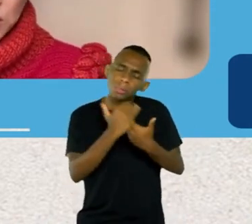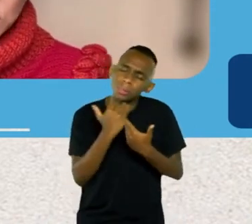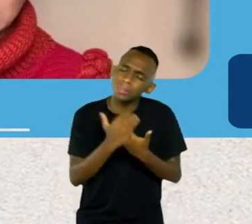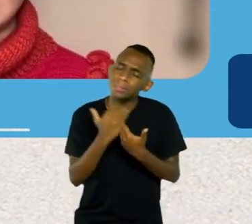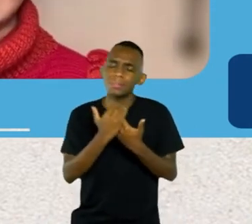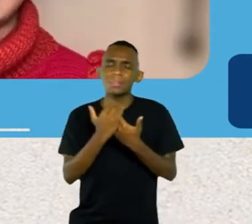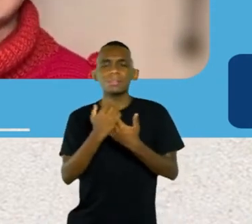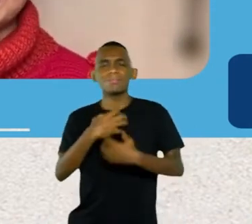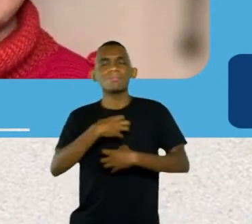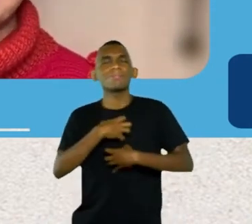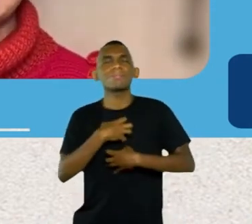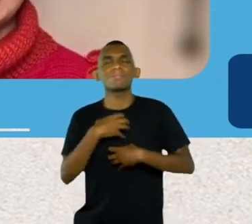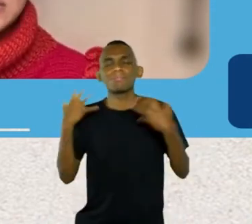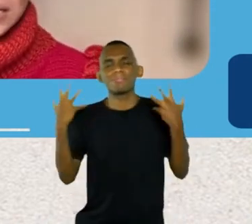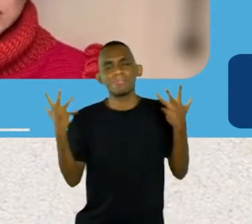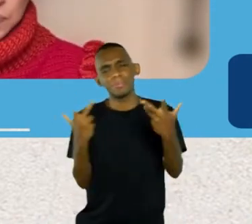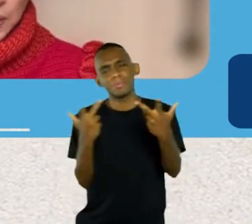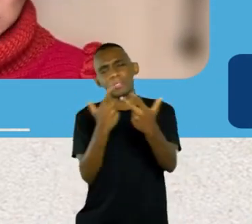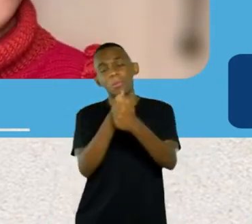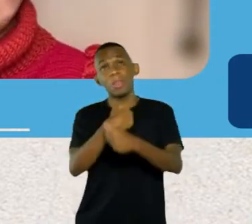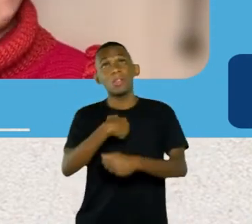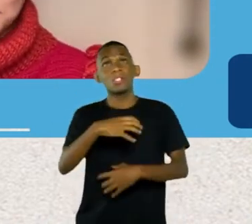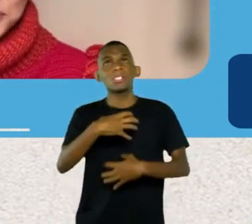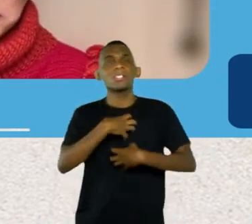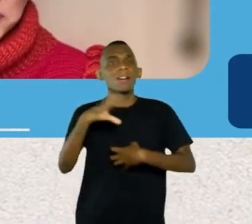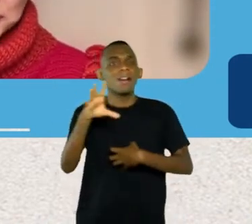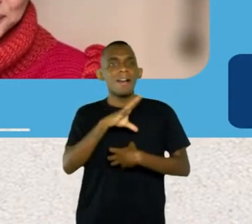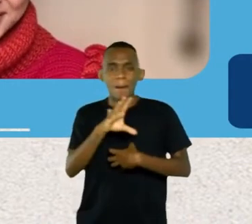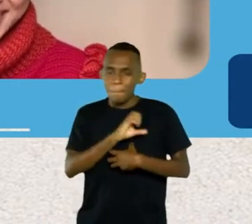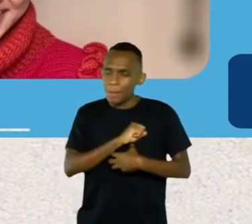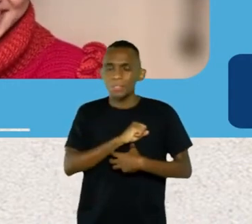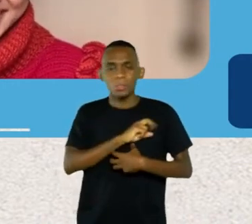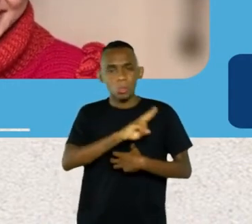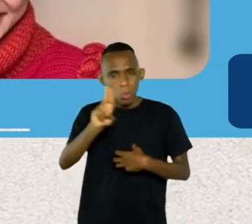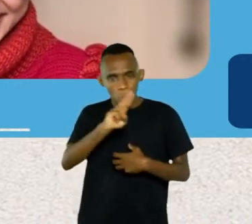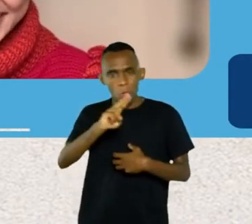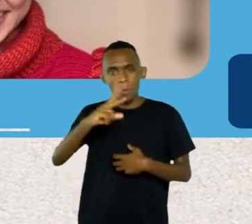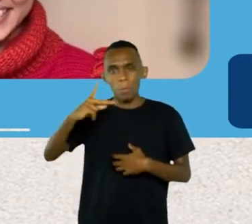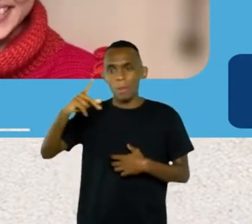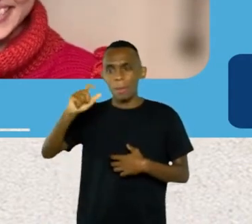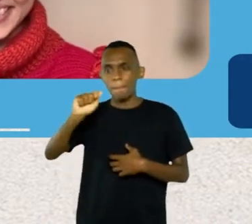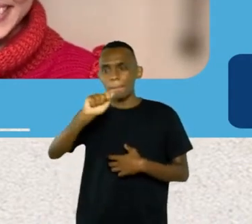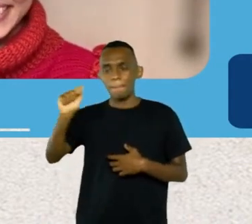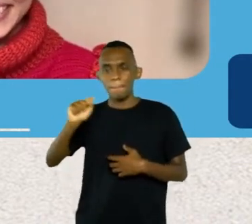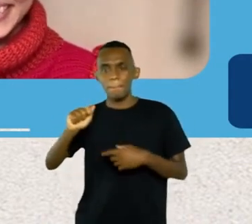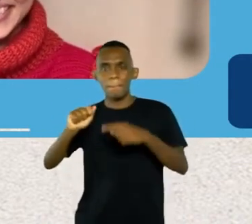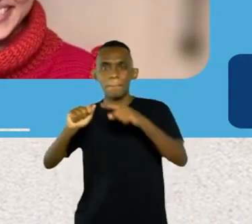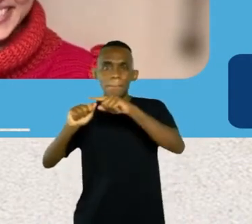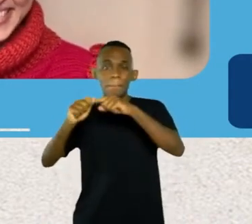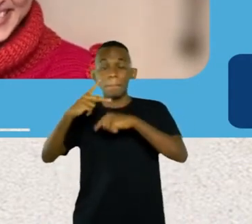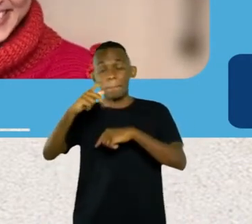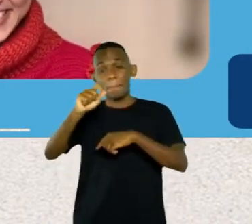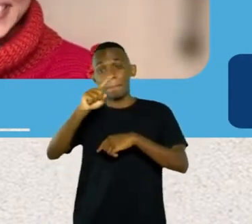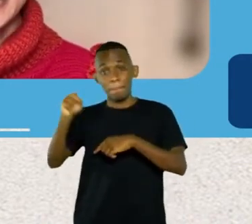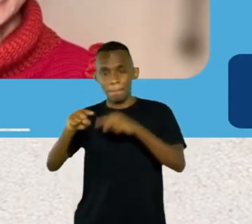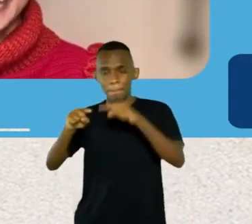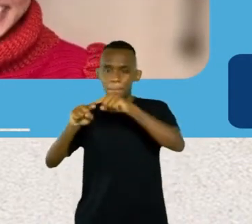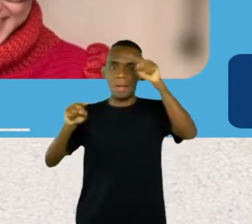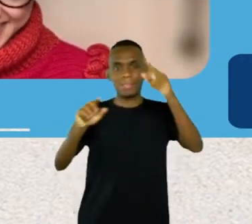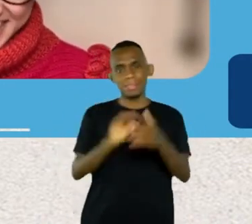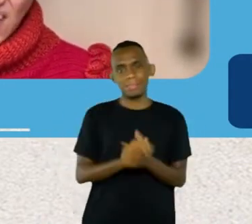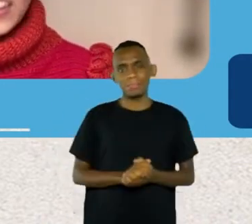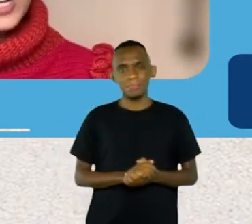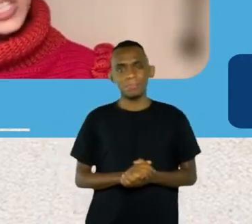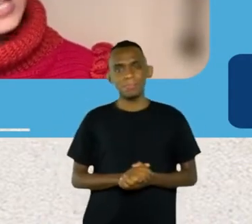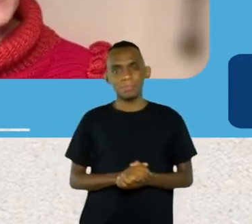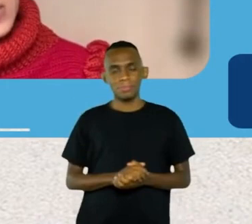muito mágica. Então, estou amando ser Cris Paz. Amando, amando. Que bom que é paz, né? É.